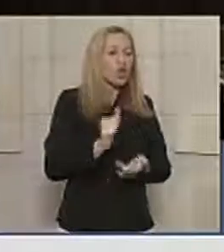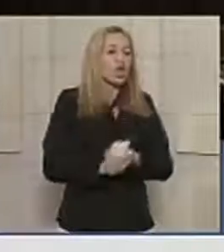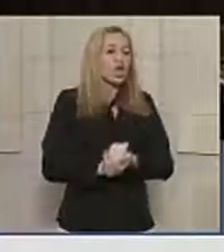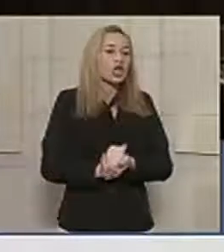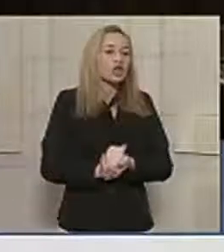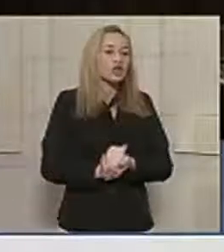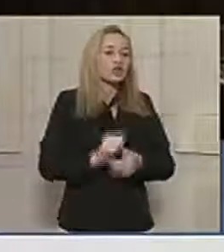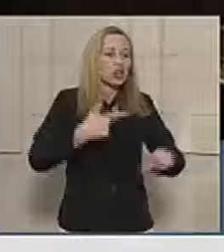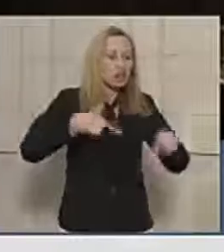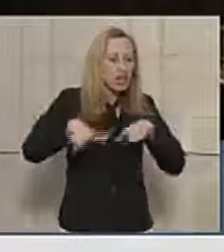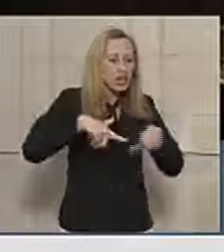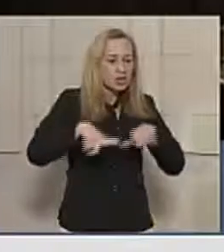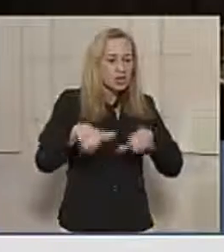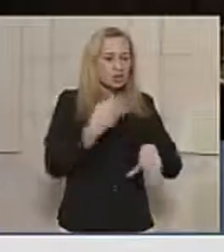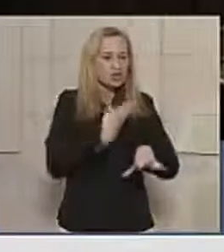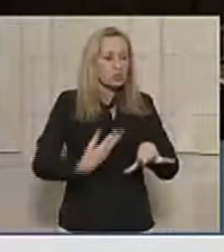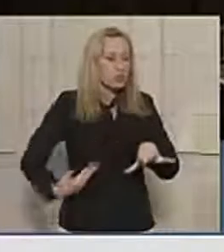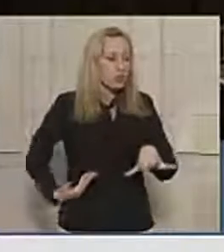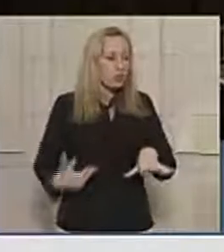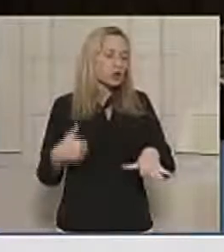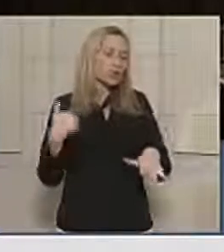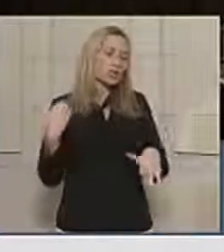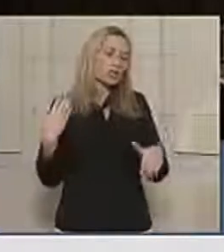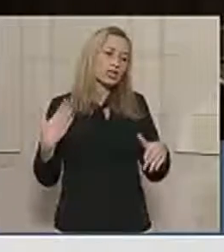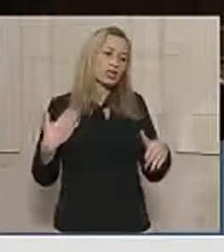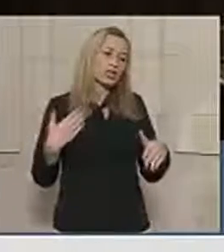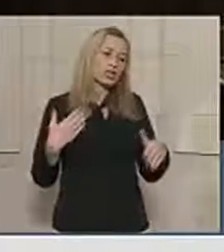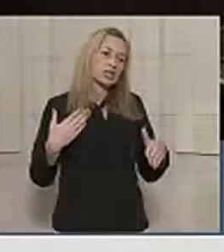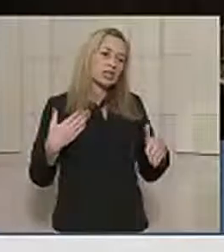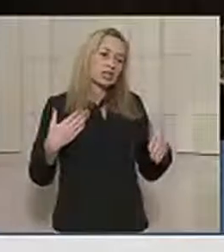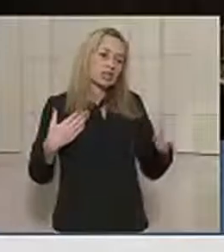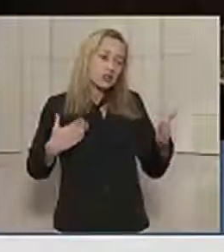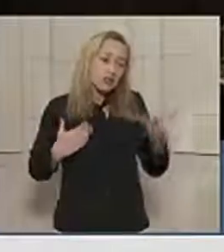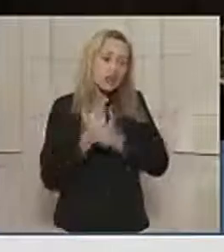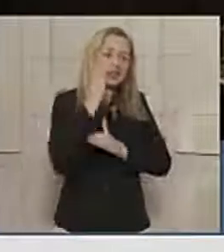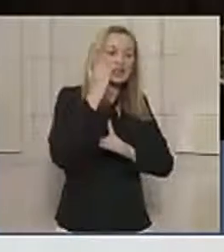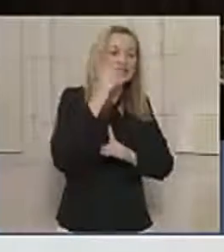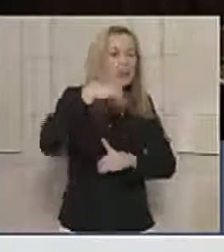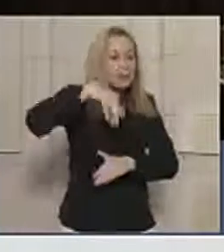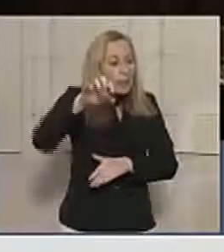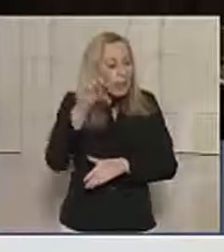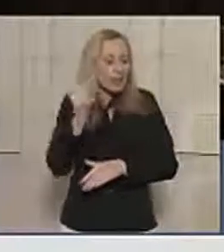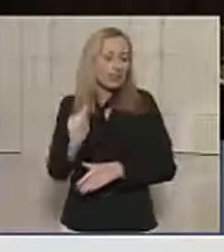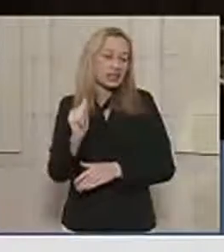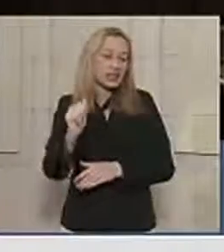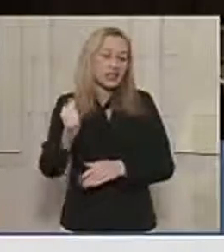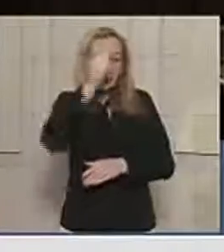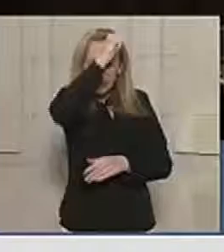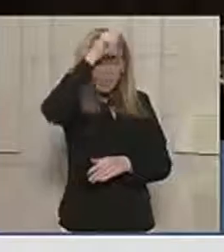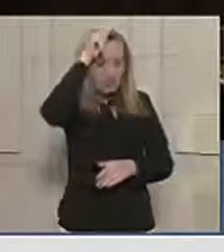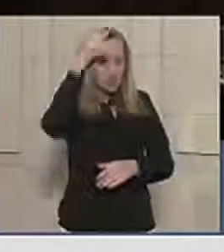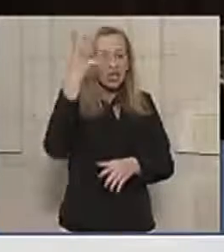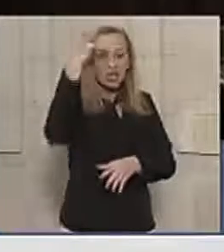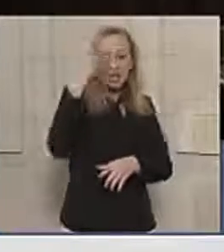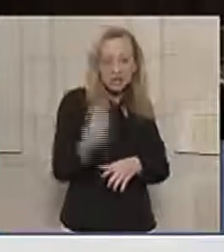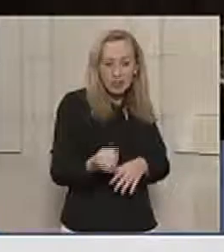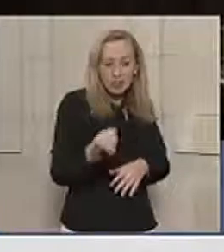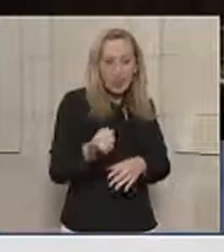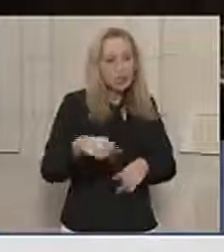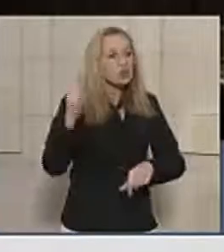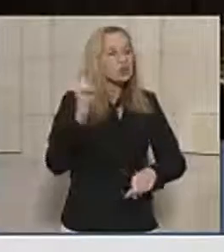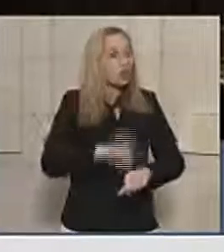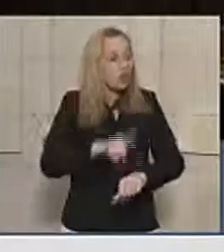servidores que ultrapassassem as metas exigidas pela prefeitura receberiam, no momento